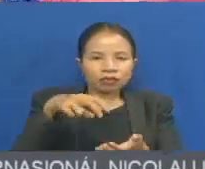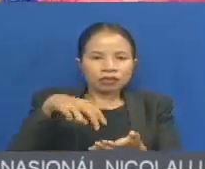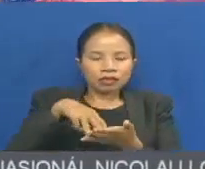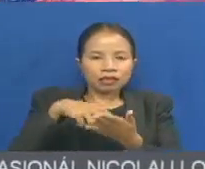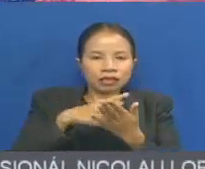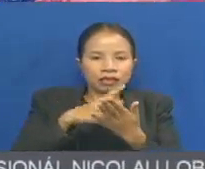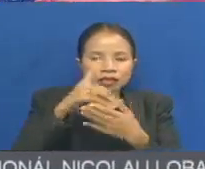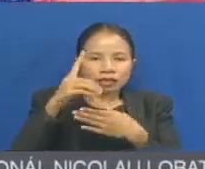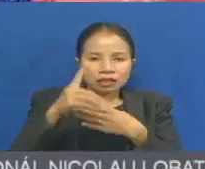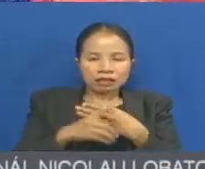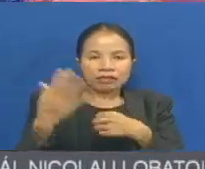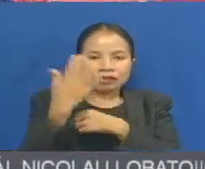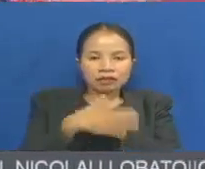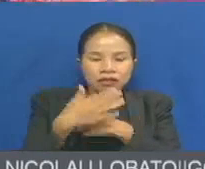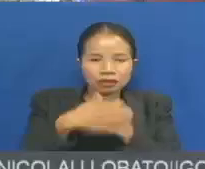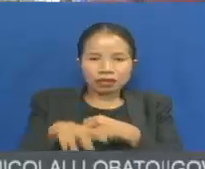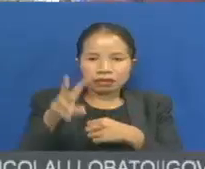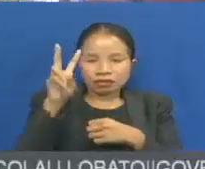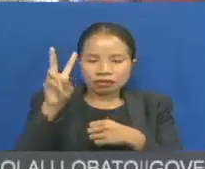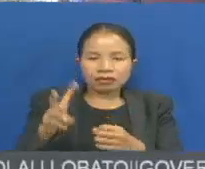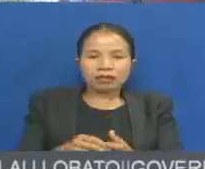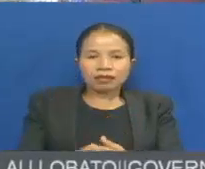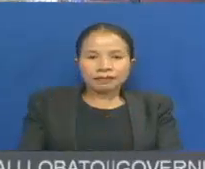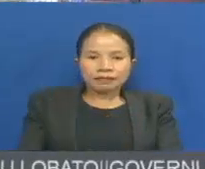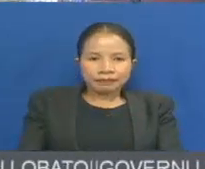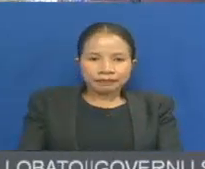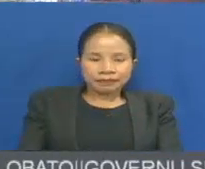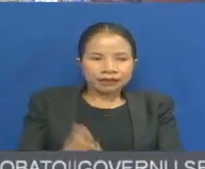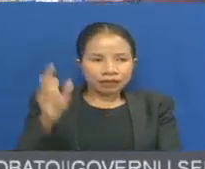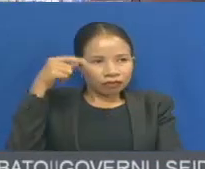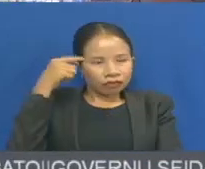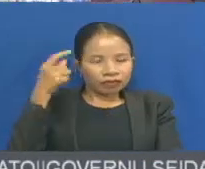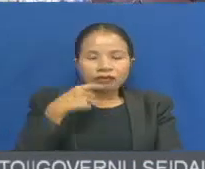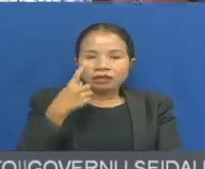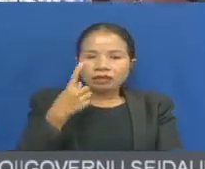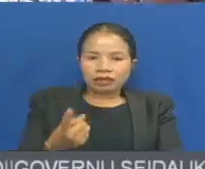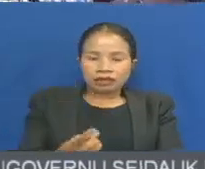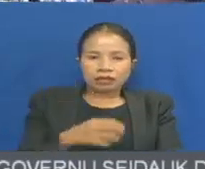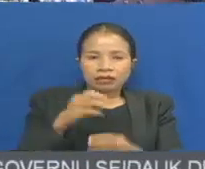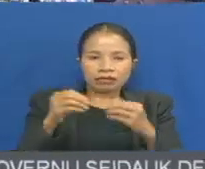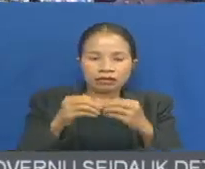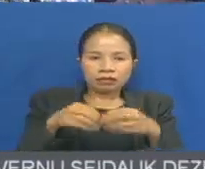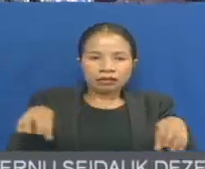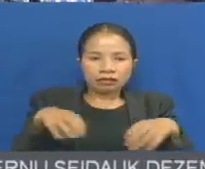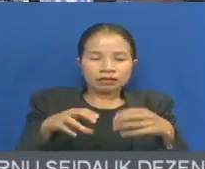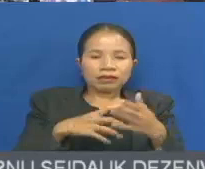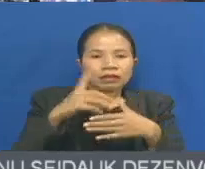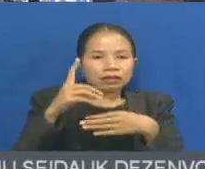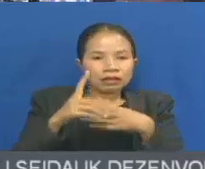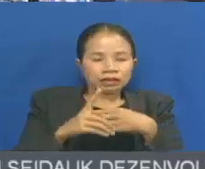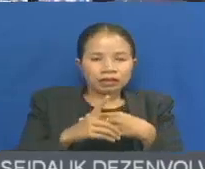desenvolve relação bilateral entre Rairua Refere. Governante ne informa, área Hiraknebe atu desenvolve,